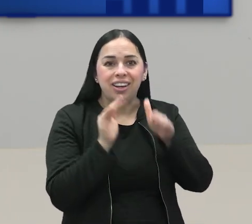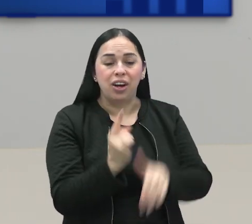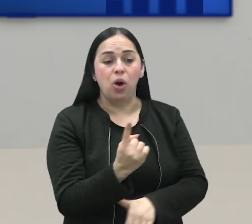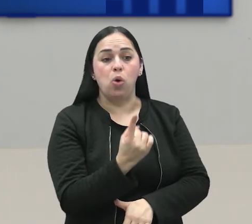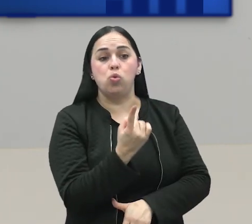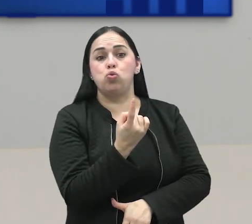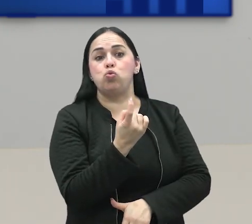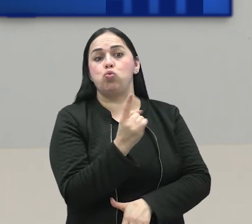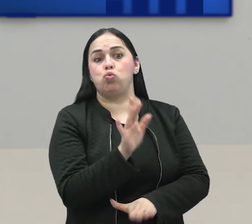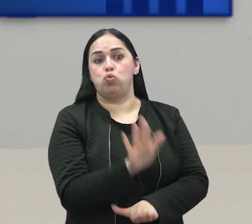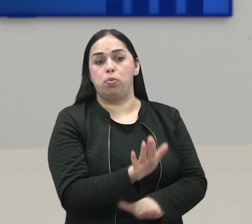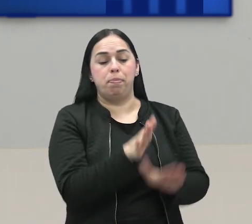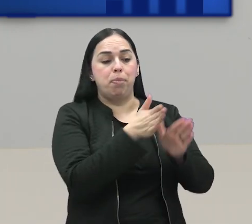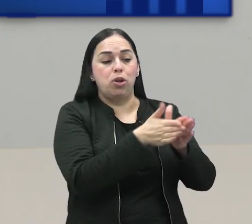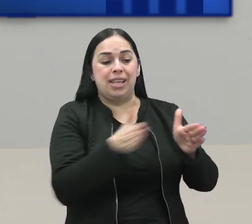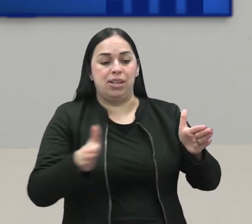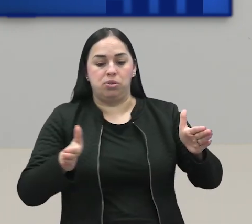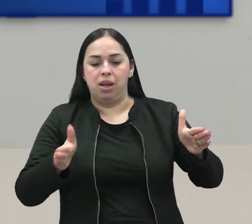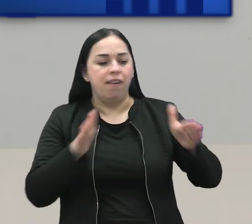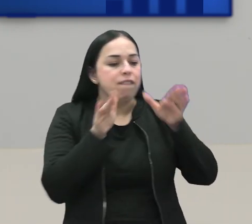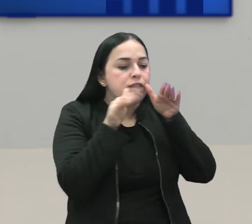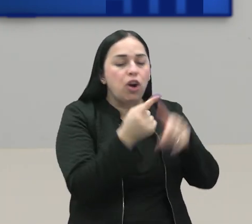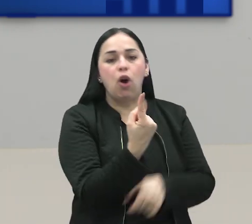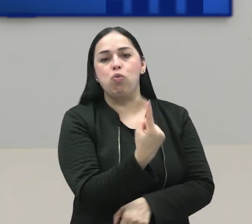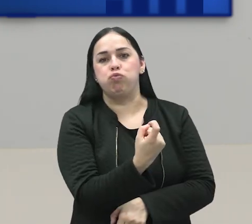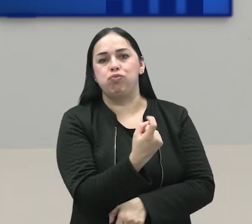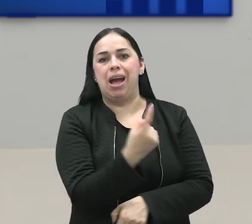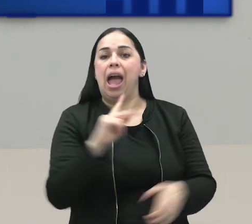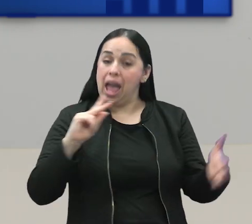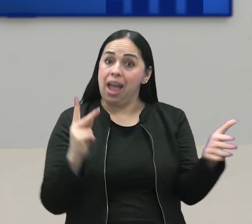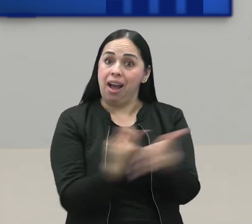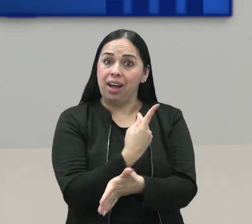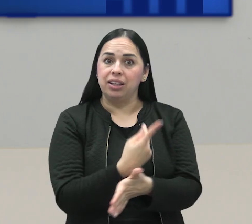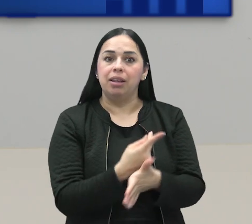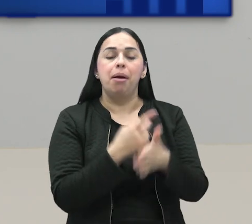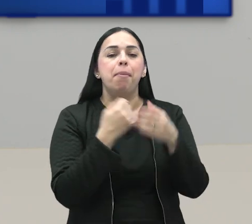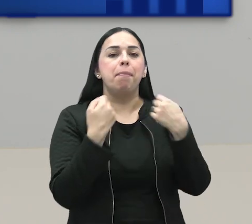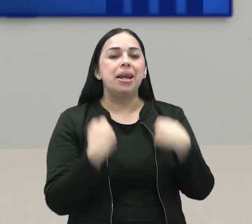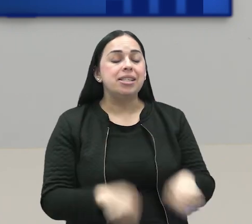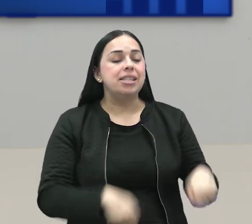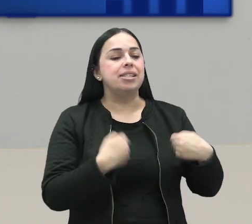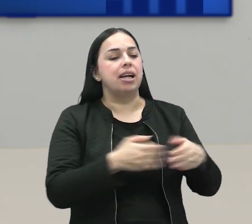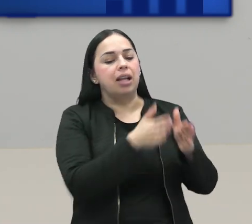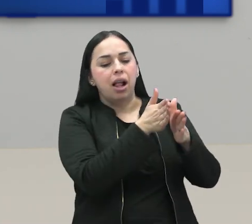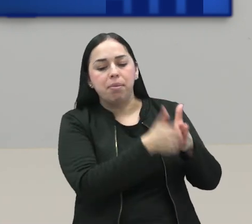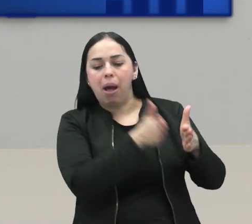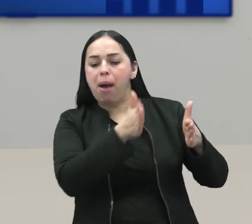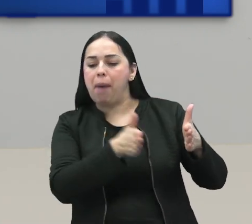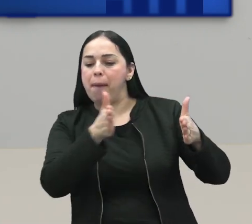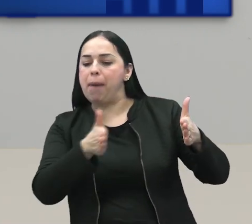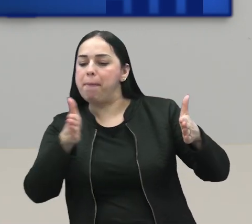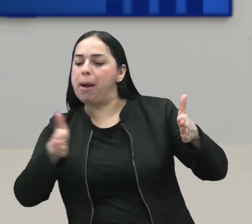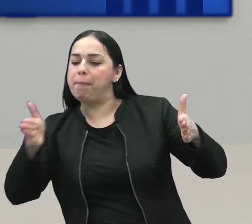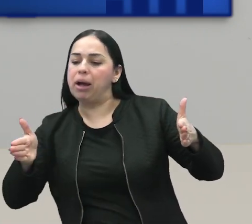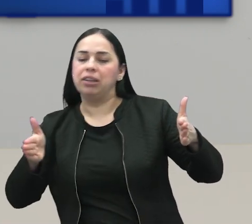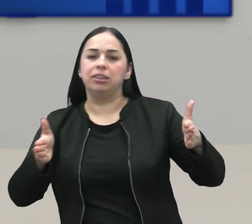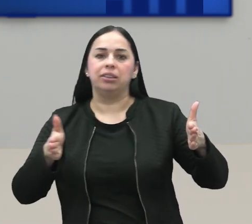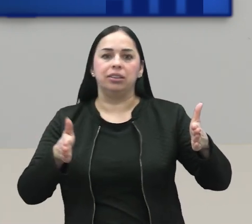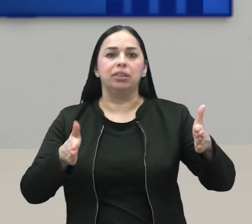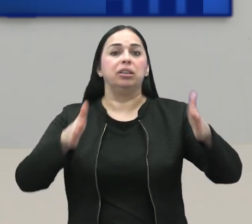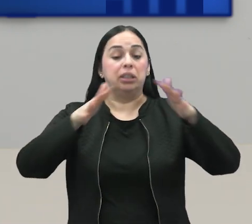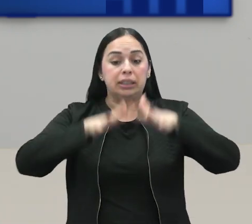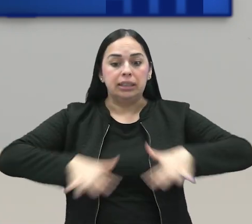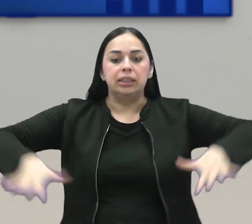apenas em uma parte da operação. É importante que ele tenha a consciência de toda a operação, o que nós chamamos